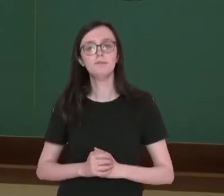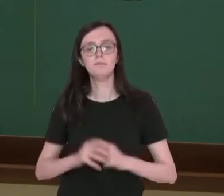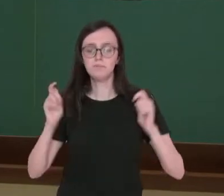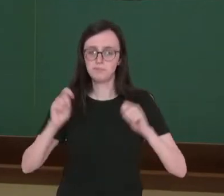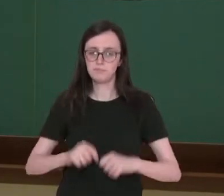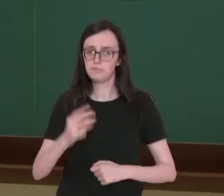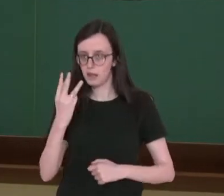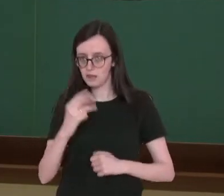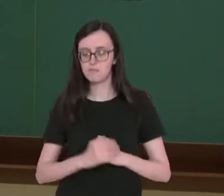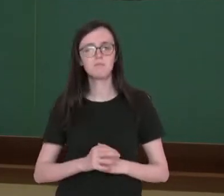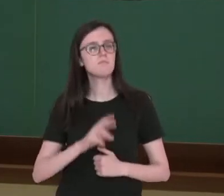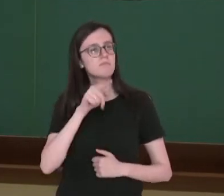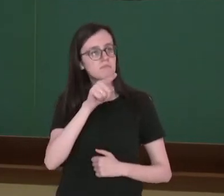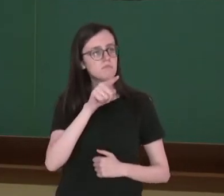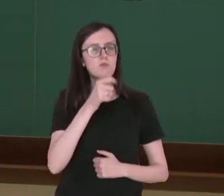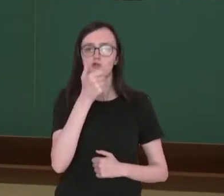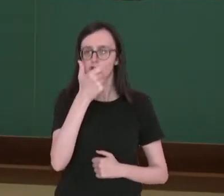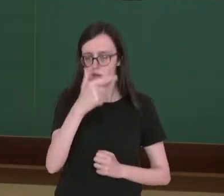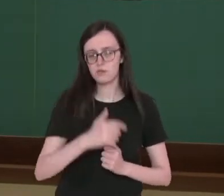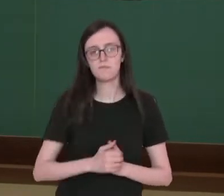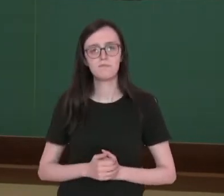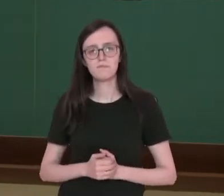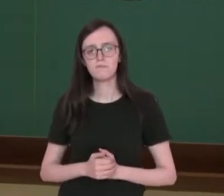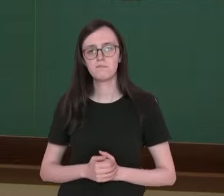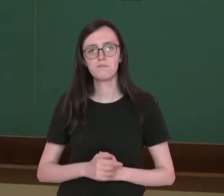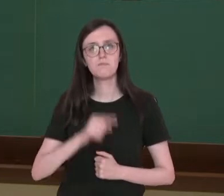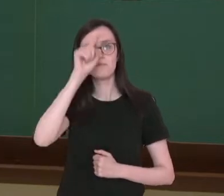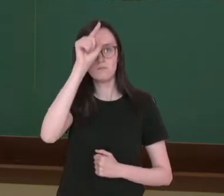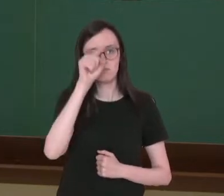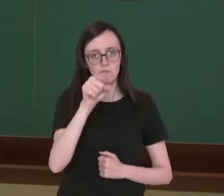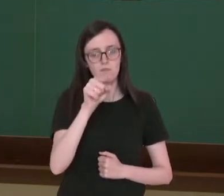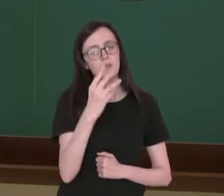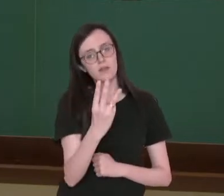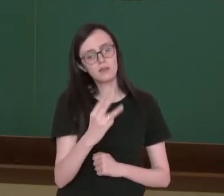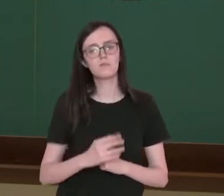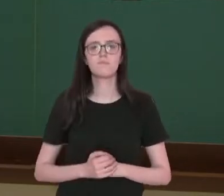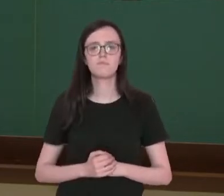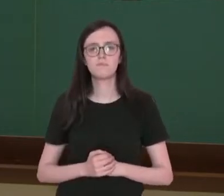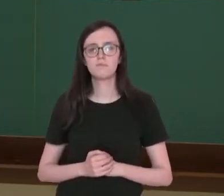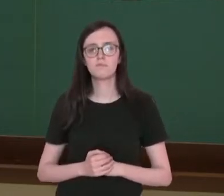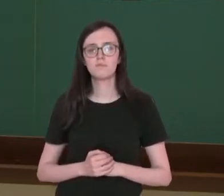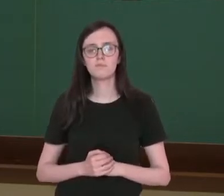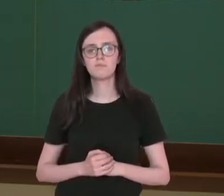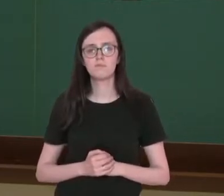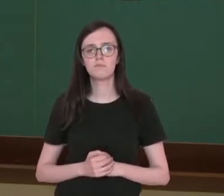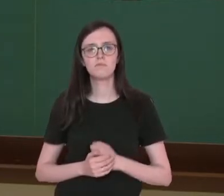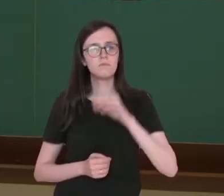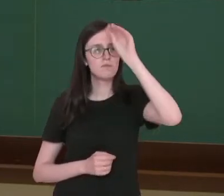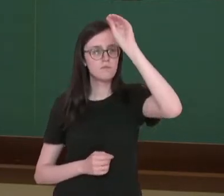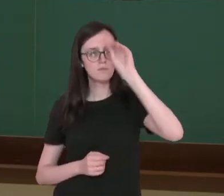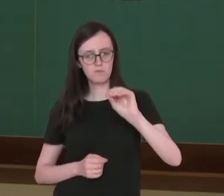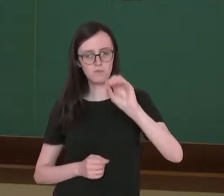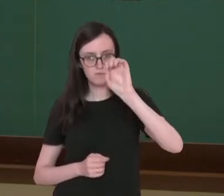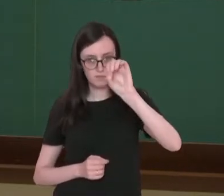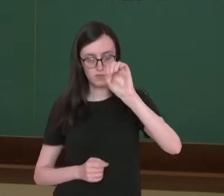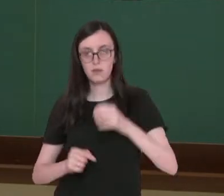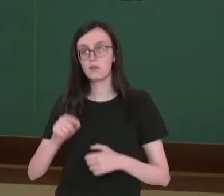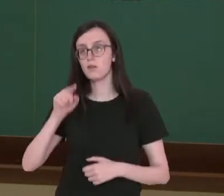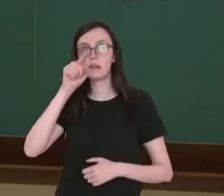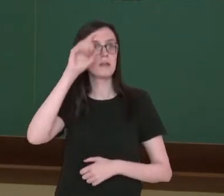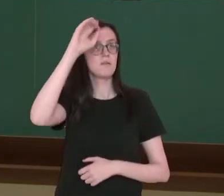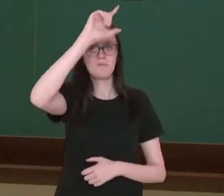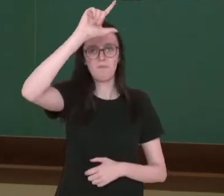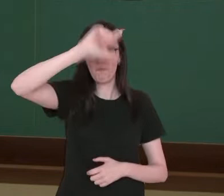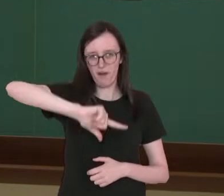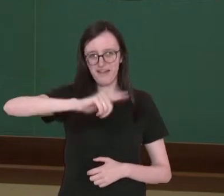3, 3 vezes 4 é 12, 15 menos 12, 3. Colocamos um zero para completar, como não tem